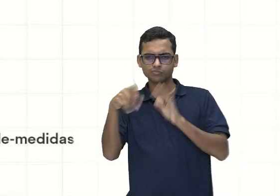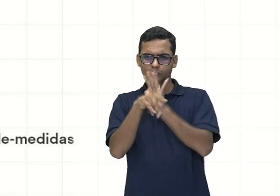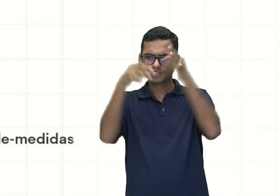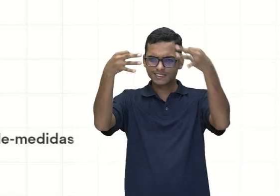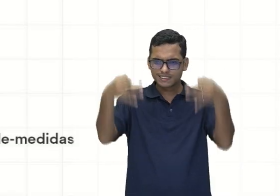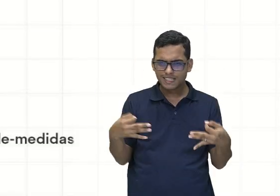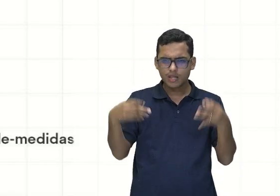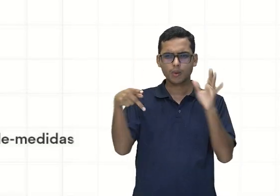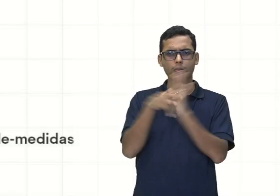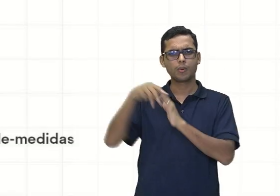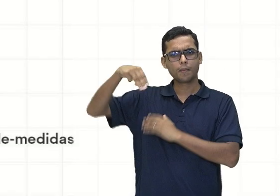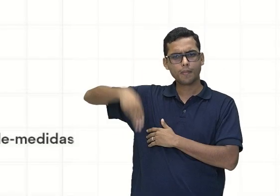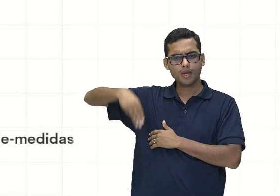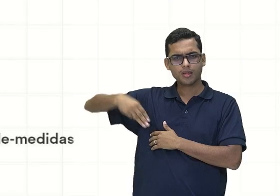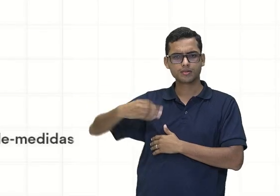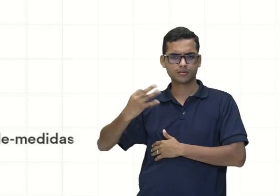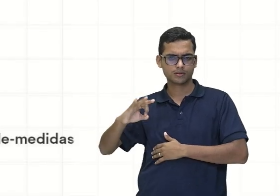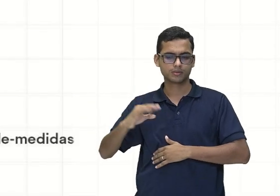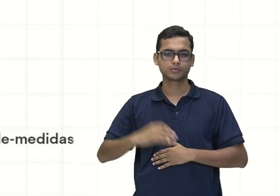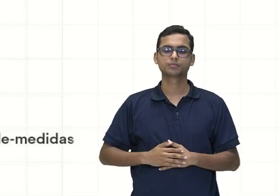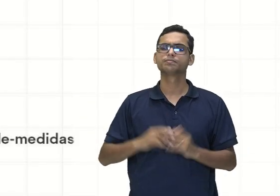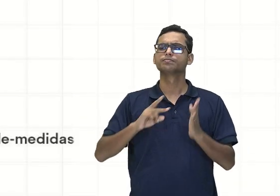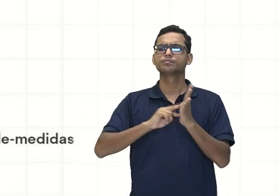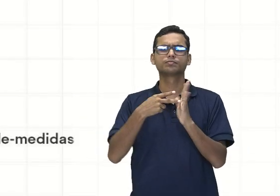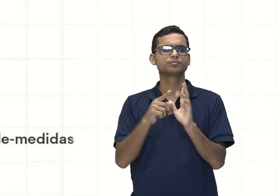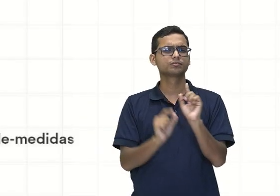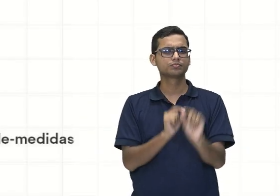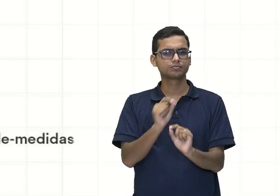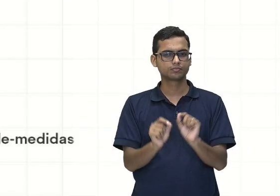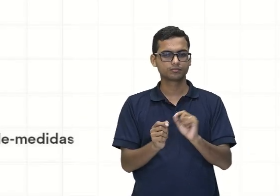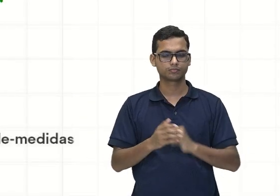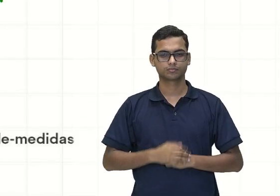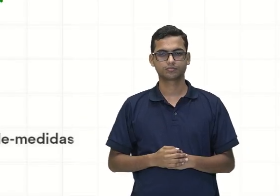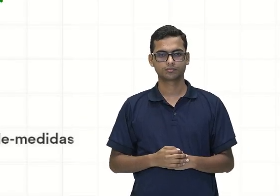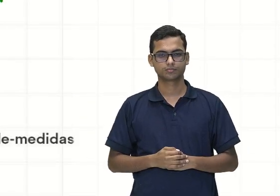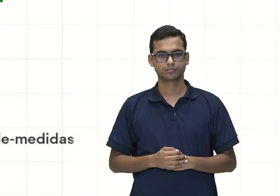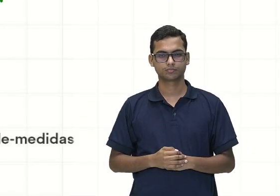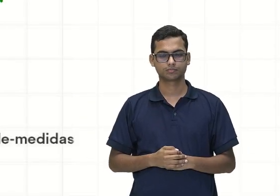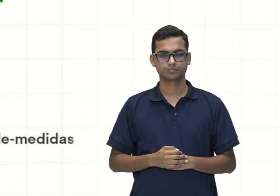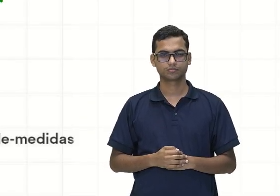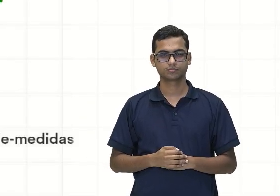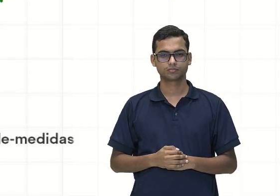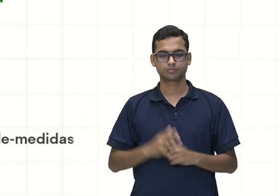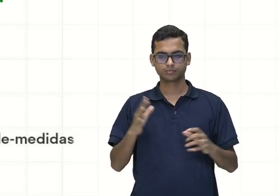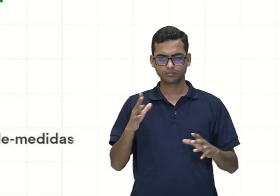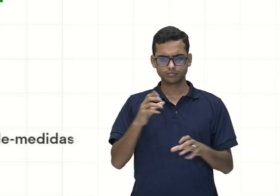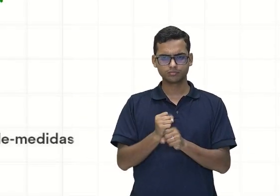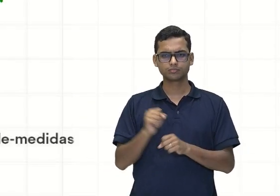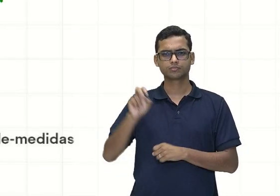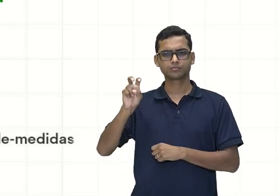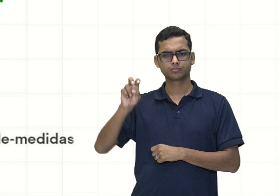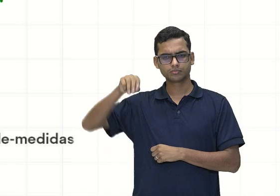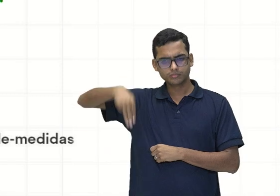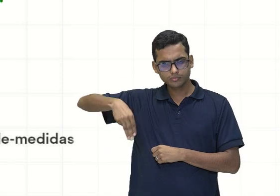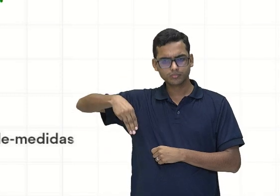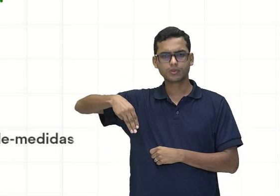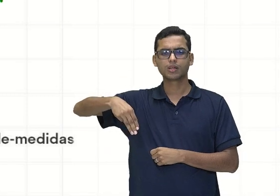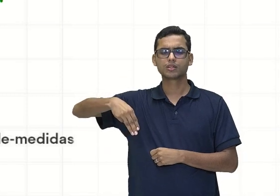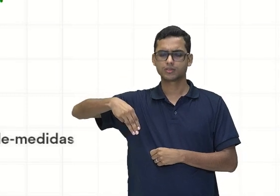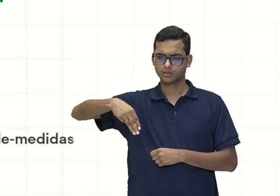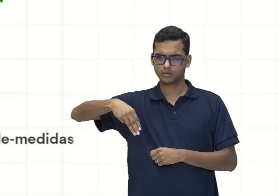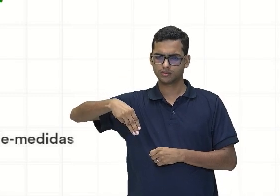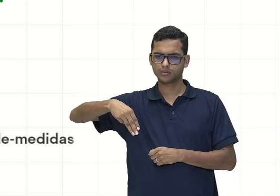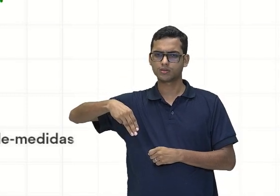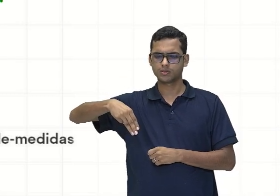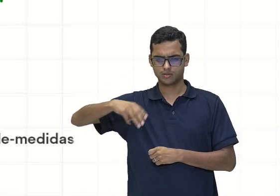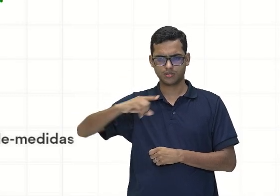de metro, já significa que aqui eu tenho 5 metros. Então, é 5 metros e um pouquinho. Eu só